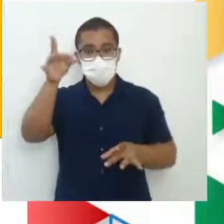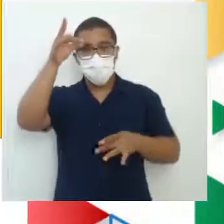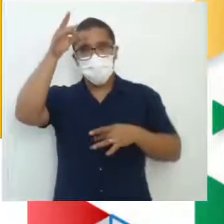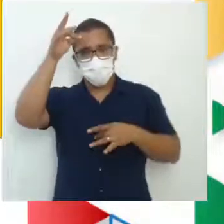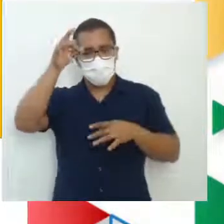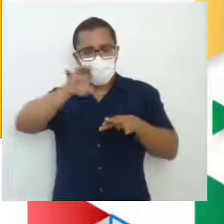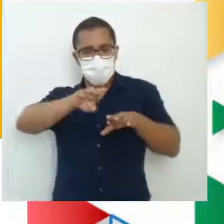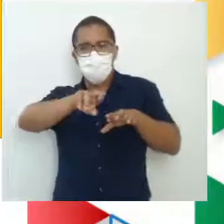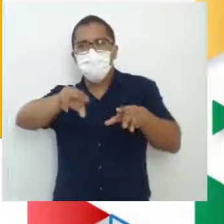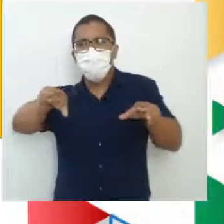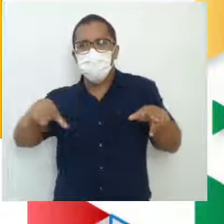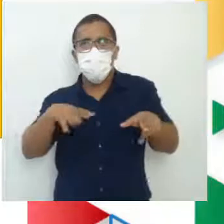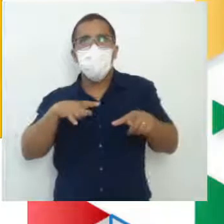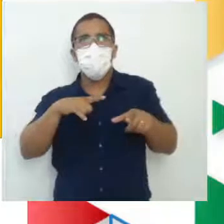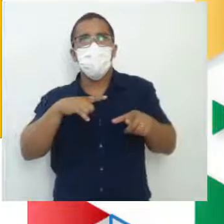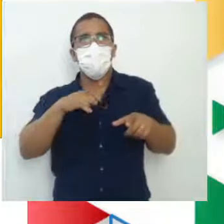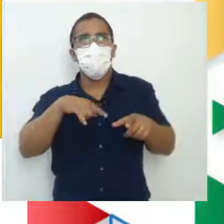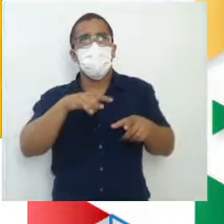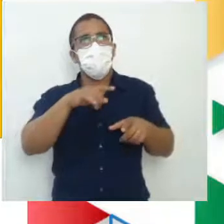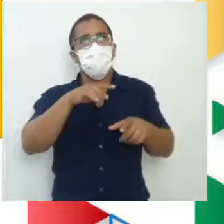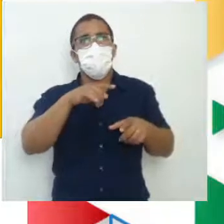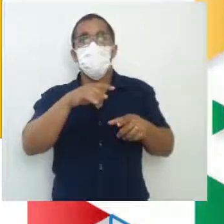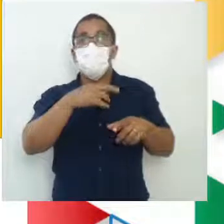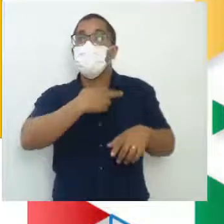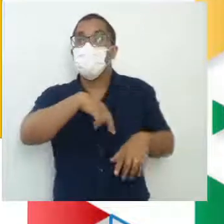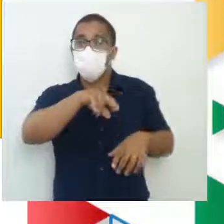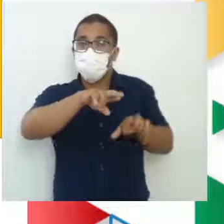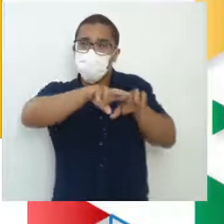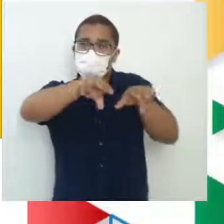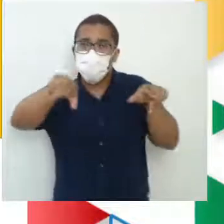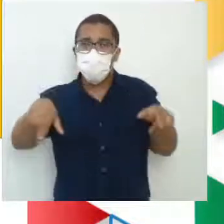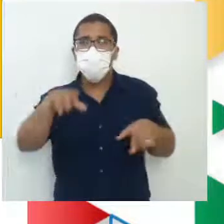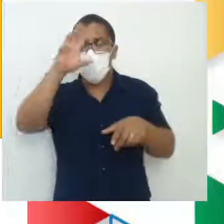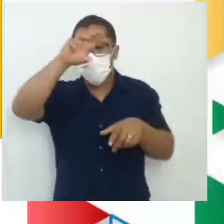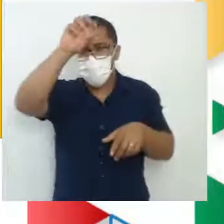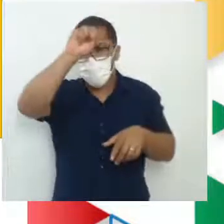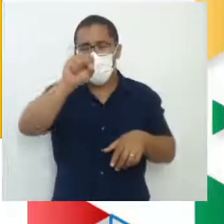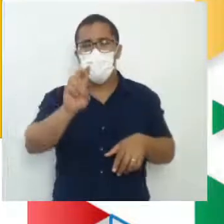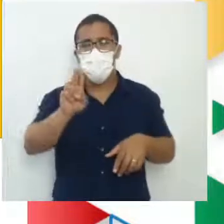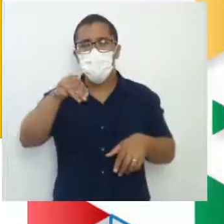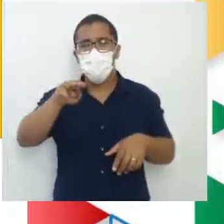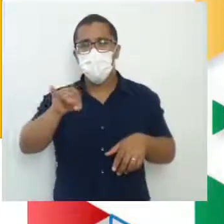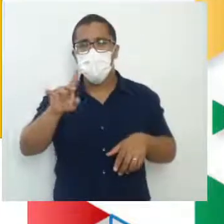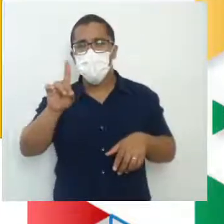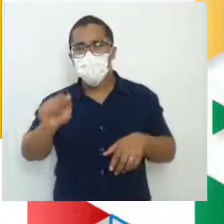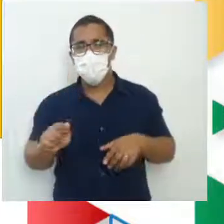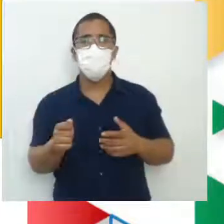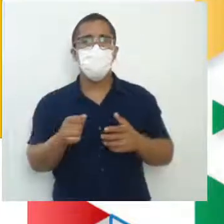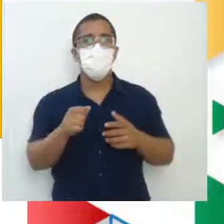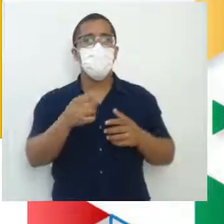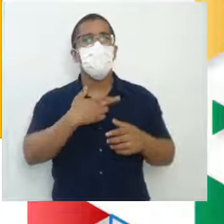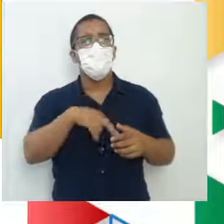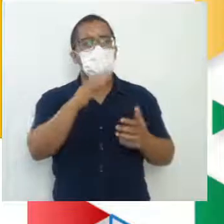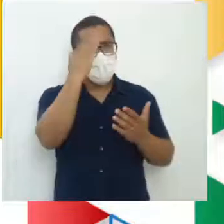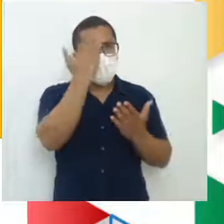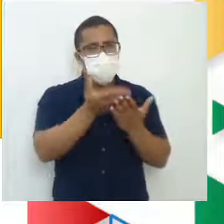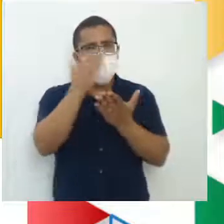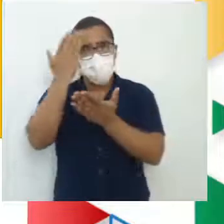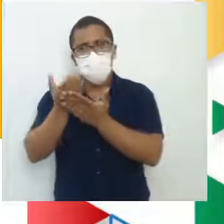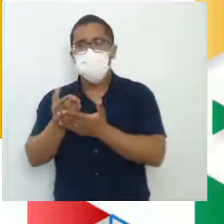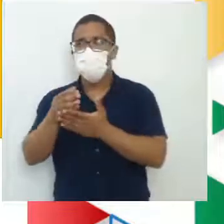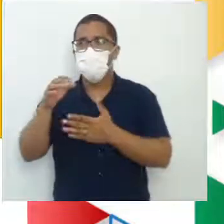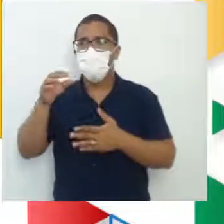elementos do cristianismo, do espiritismo, da umbanda, crenças religiosas em